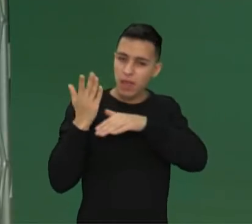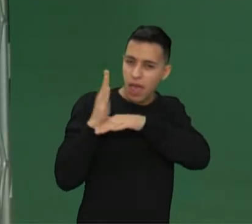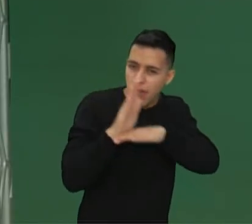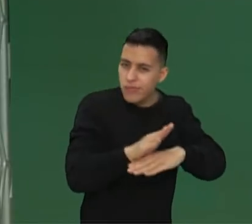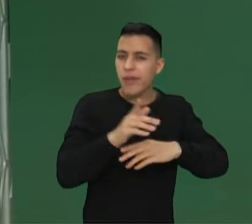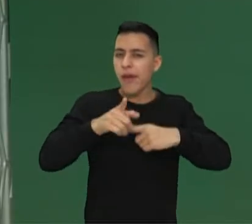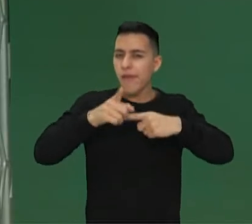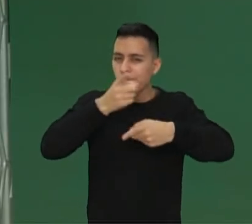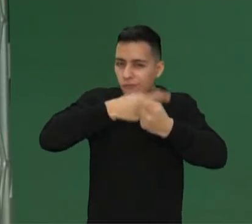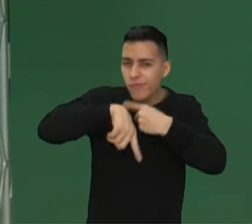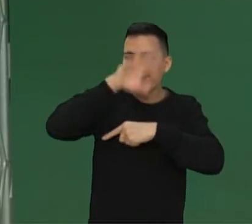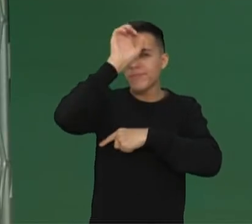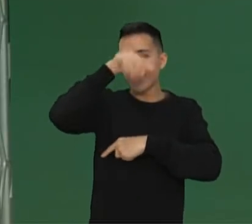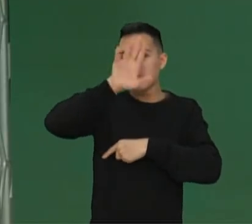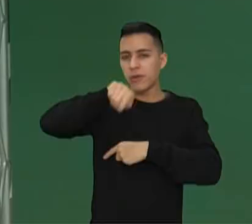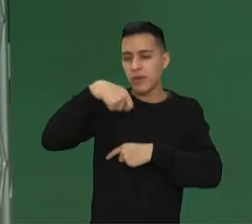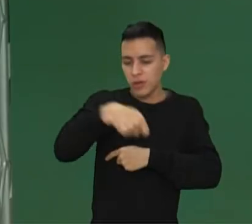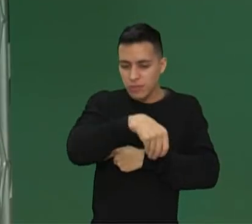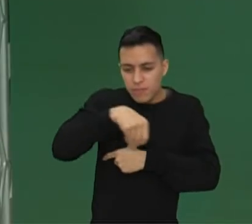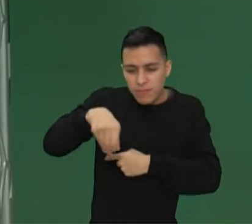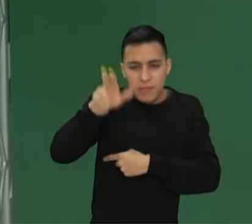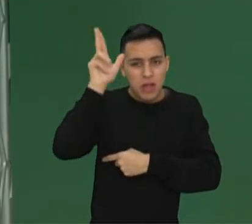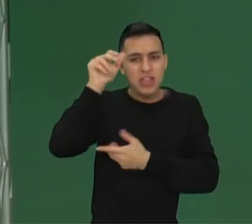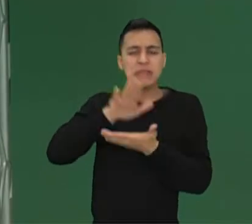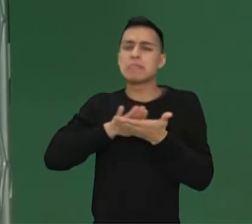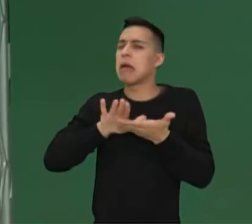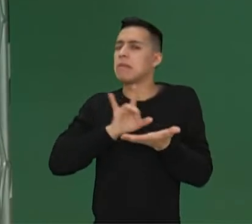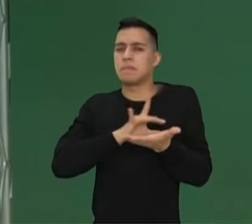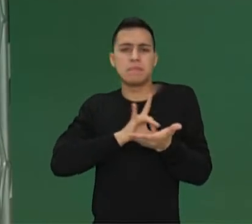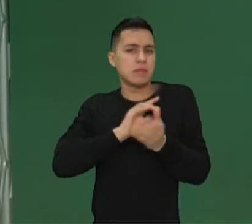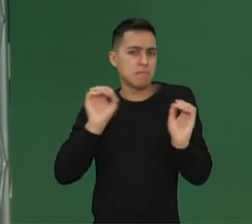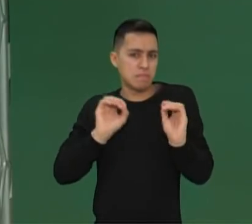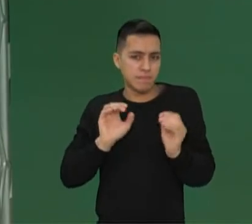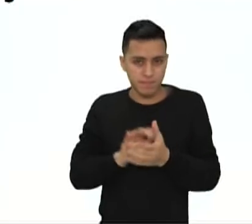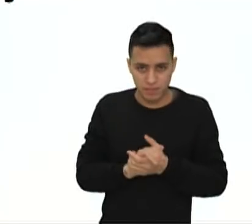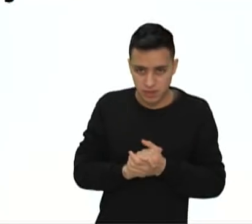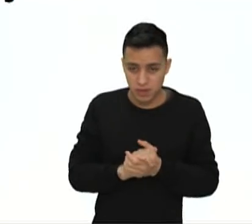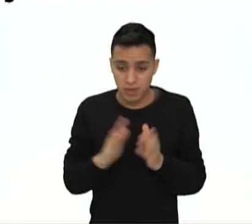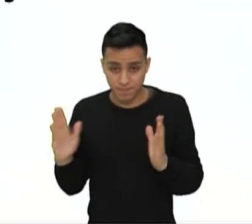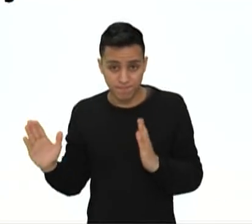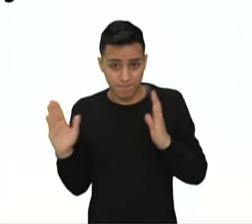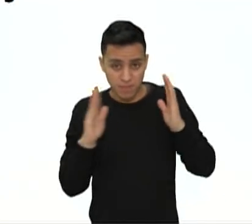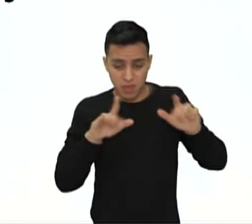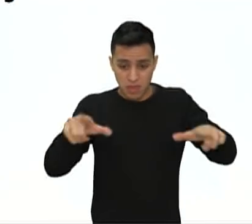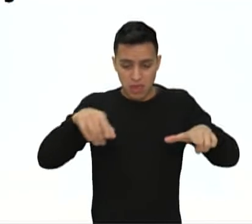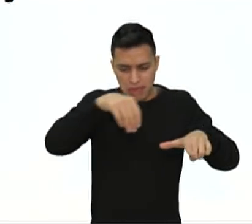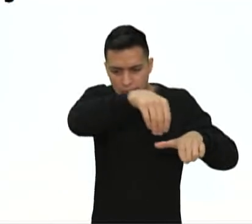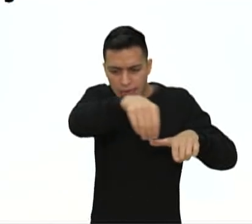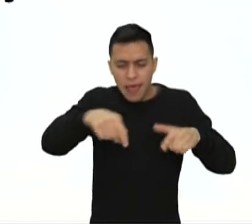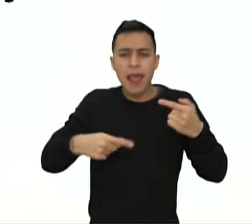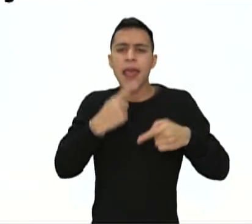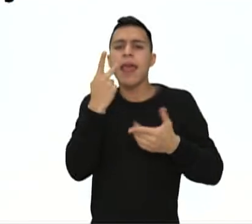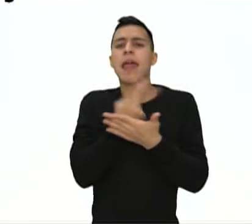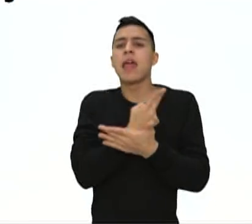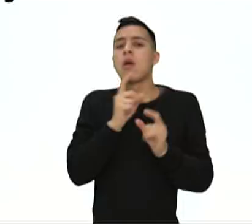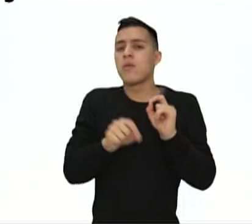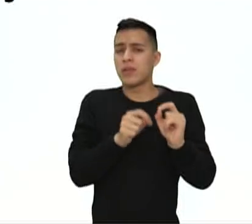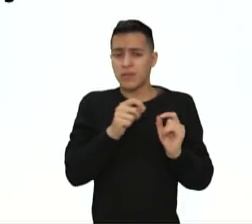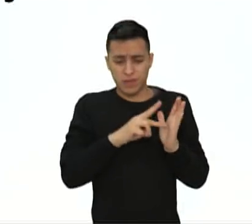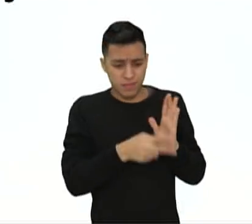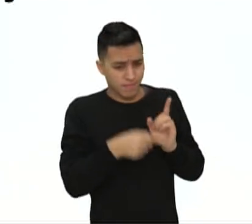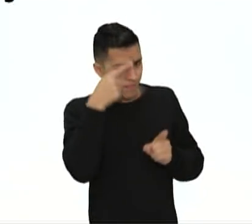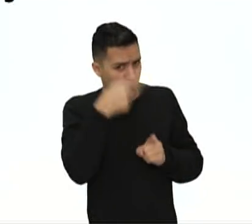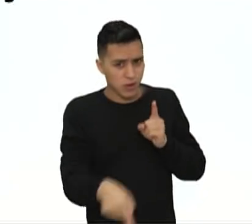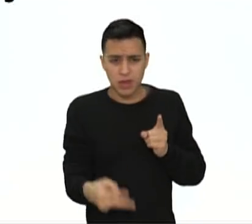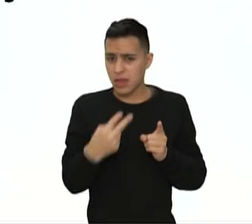xadrez sem medo. No xadrez, os lances irregulares são jogadas proibidas,